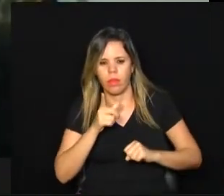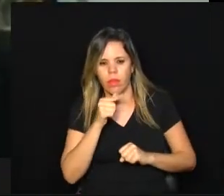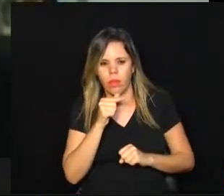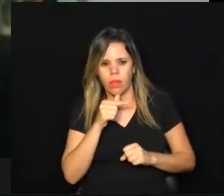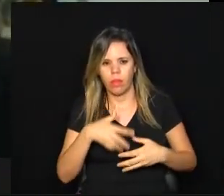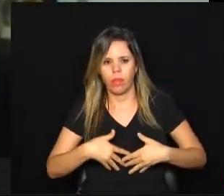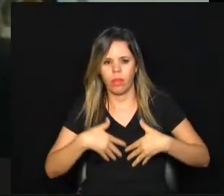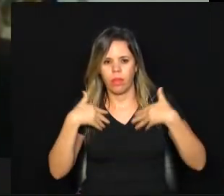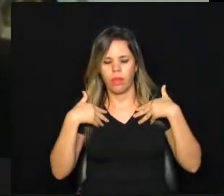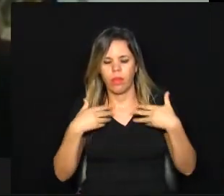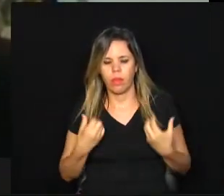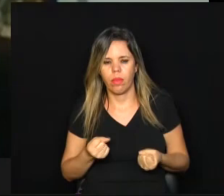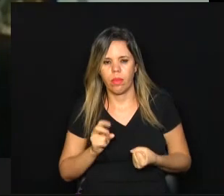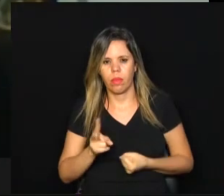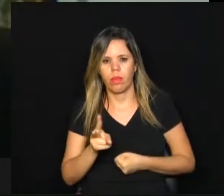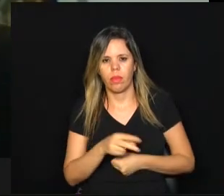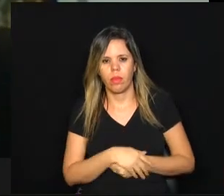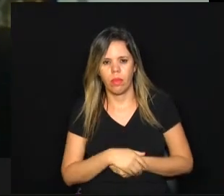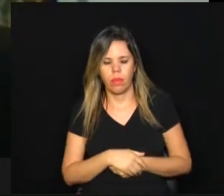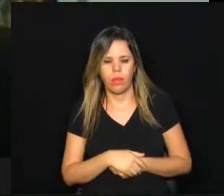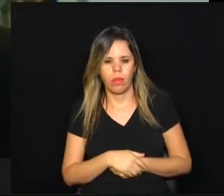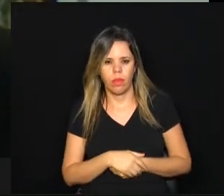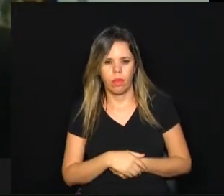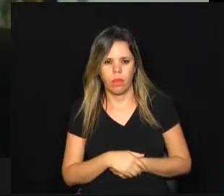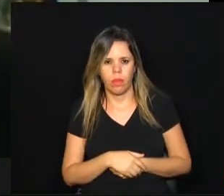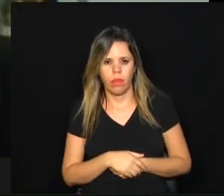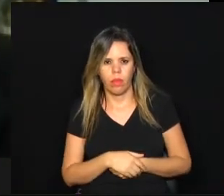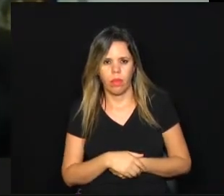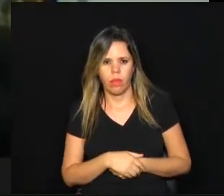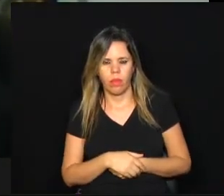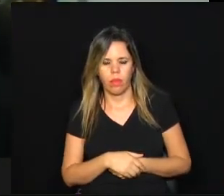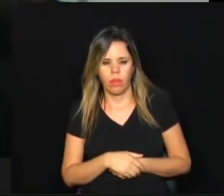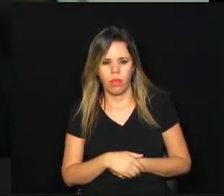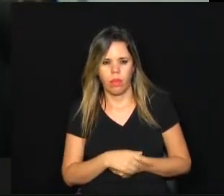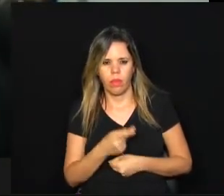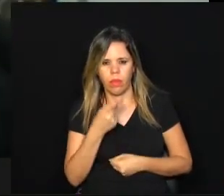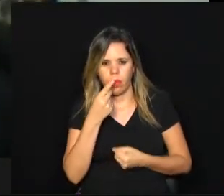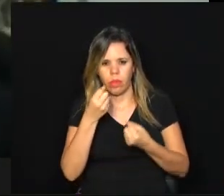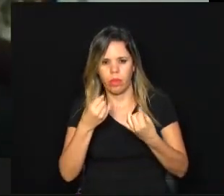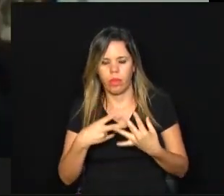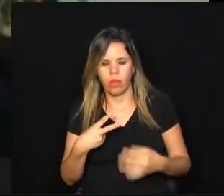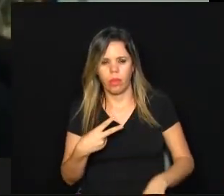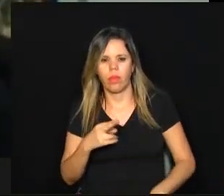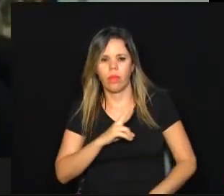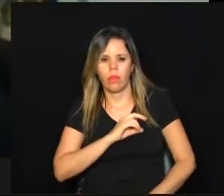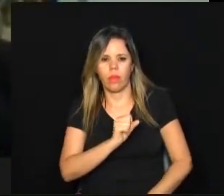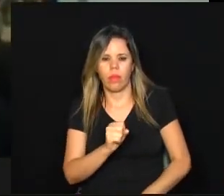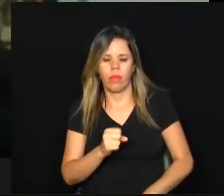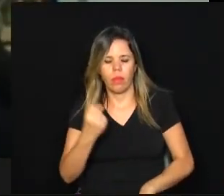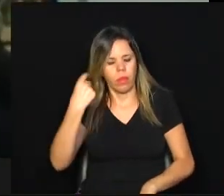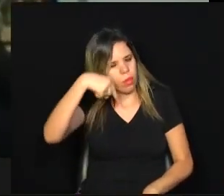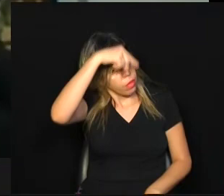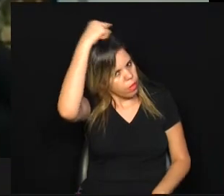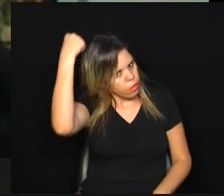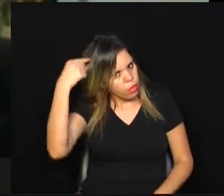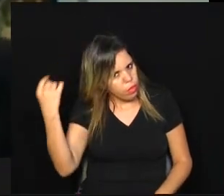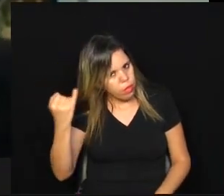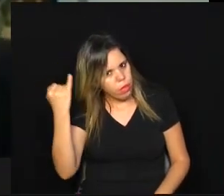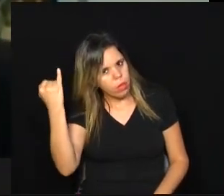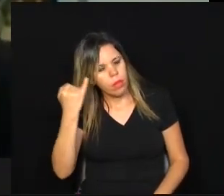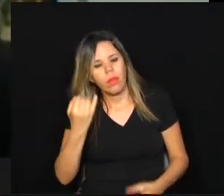e vamos continuar assim. E como foi muito dito pelo Rossini, pelo Paulo Gaspar, sobre a importância